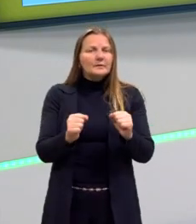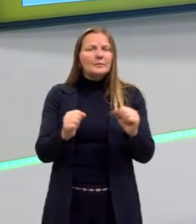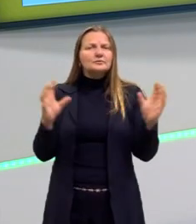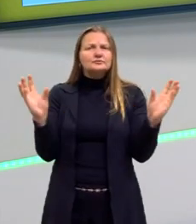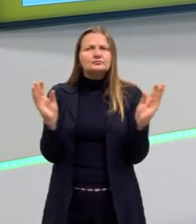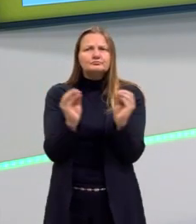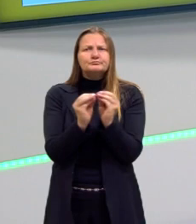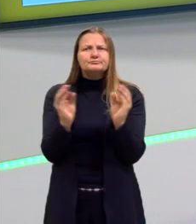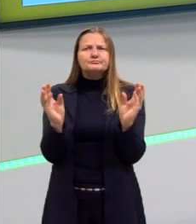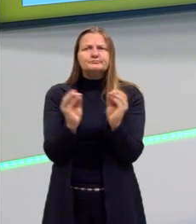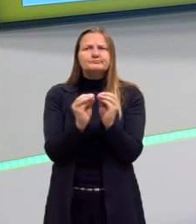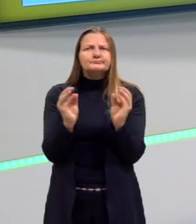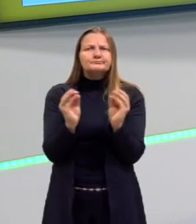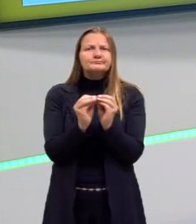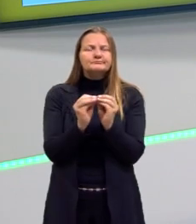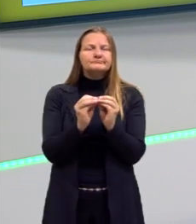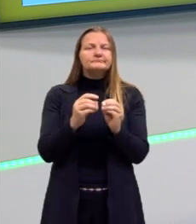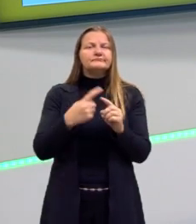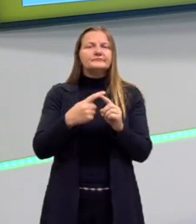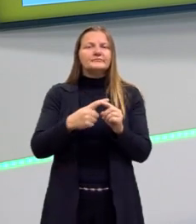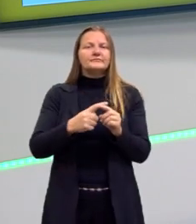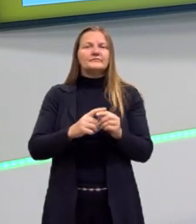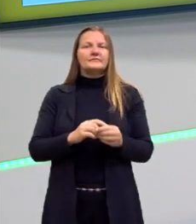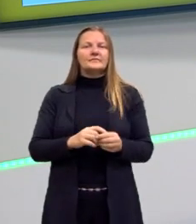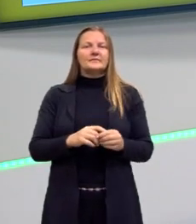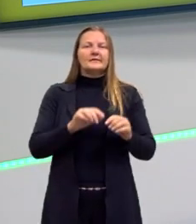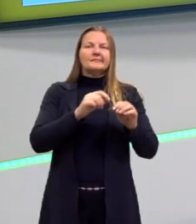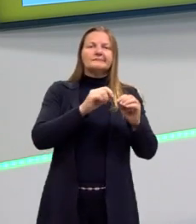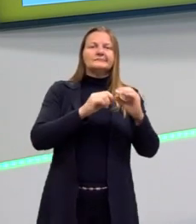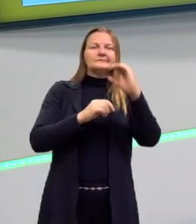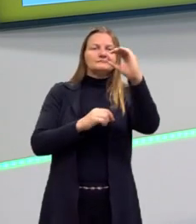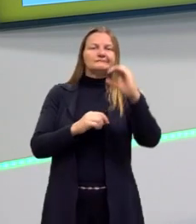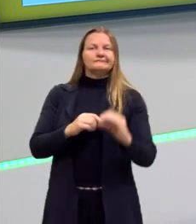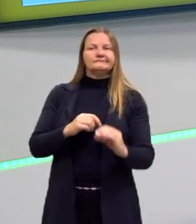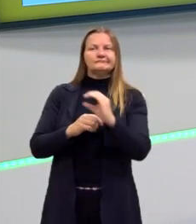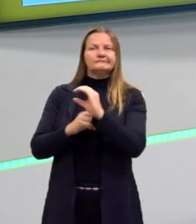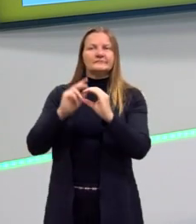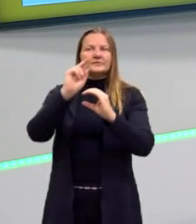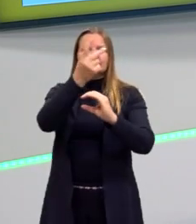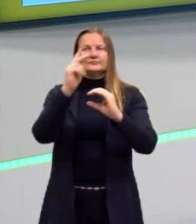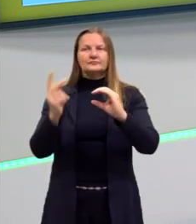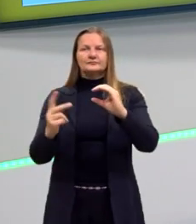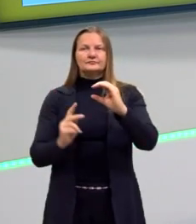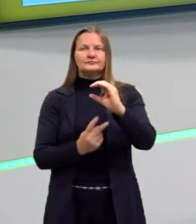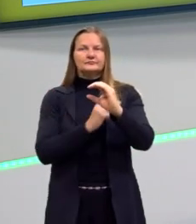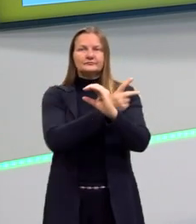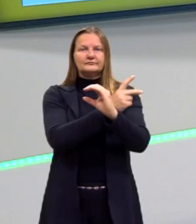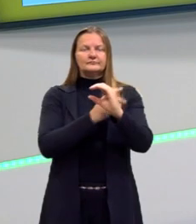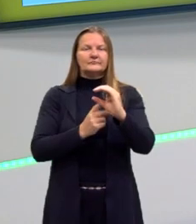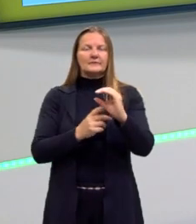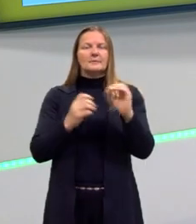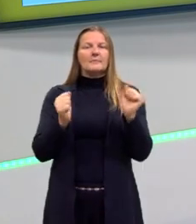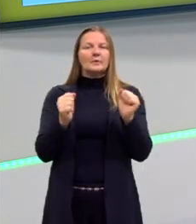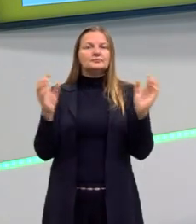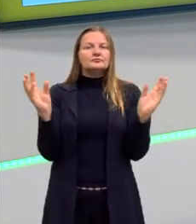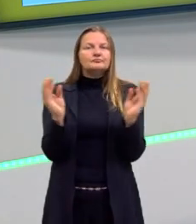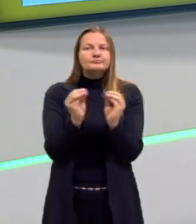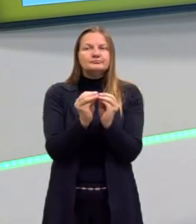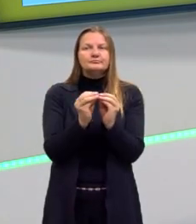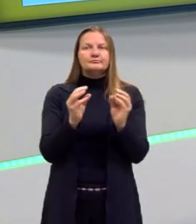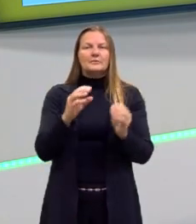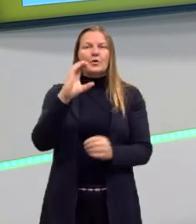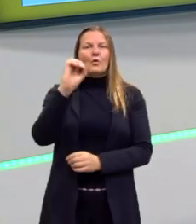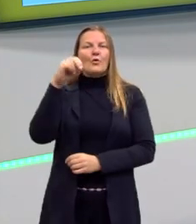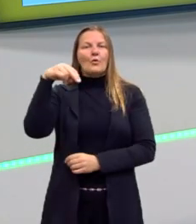condensar isso para ficar mais fácil de escrever né pronto só tá escrevendo todos os hidrogênios todos os átomos da cadeia a